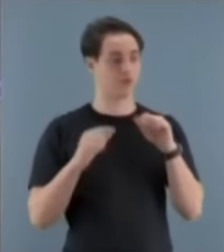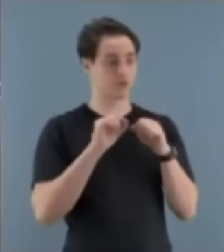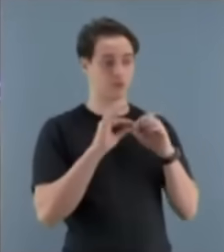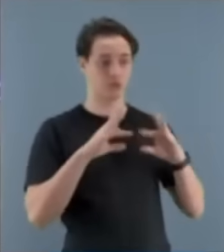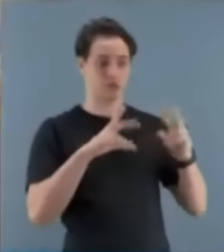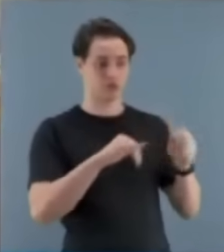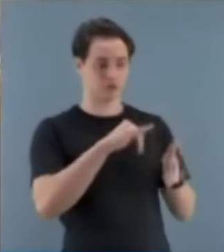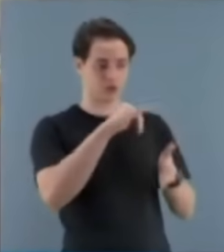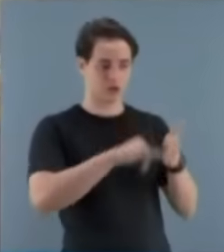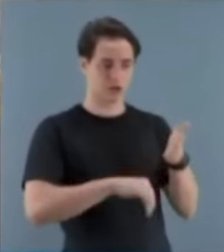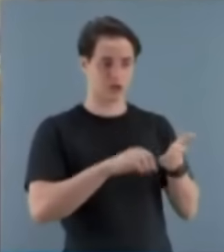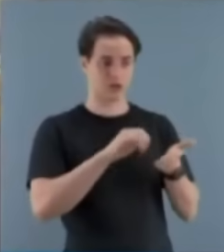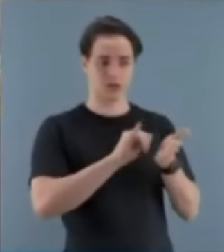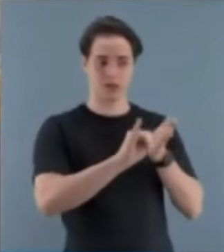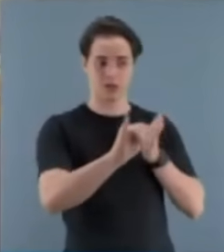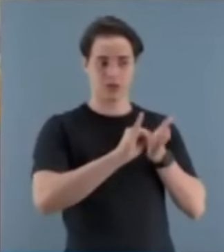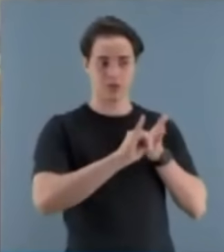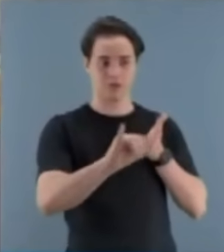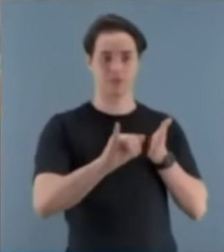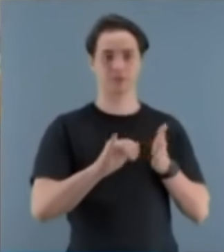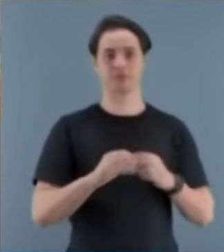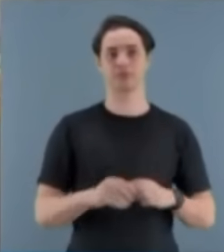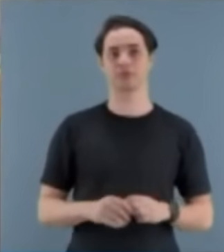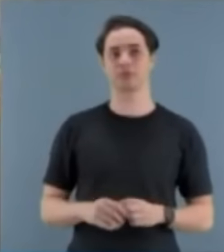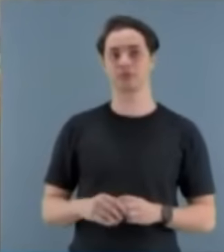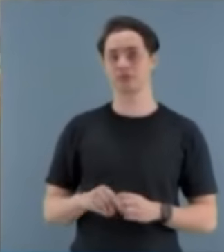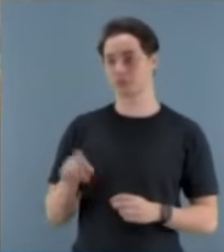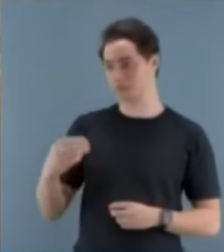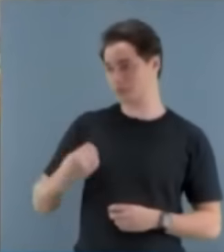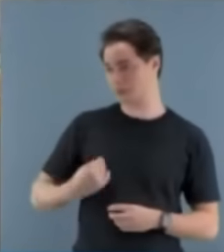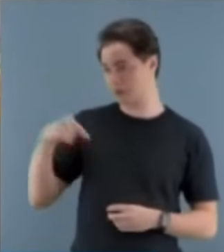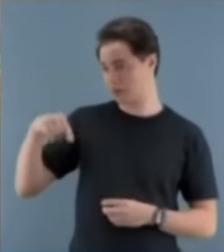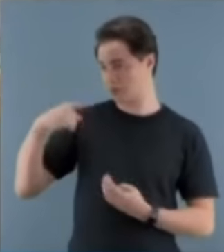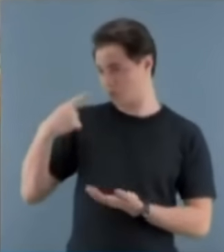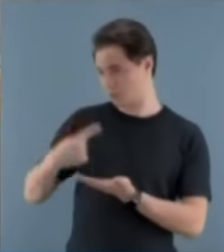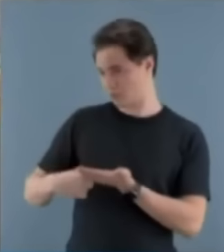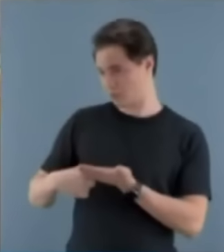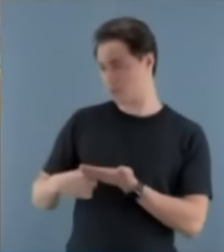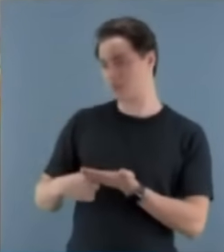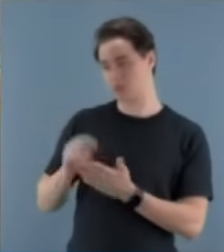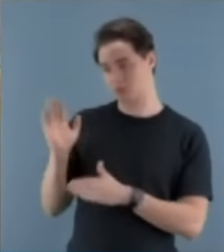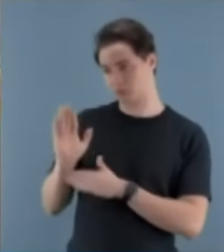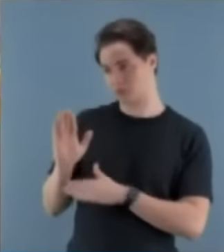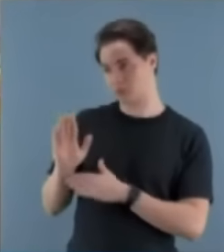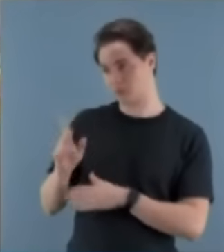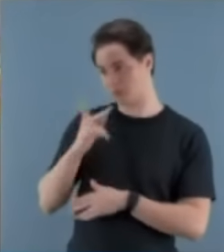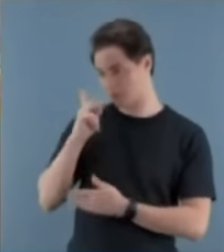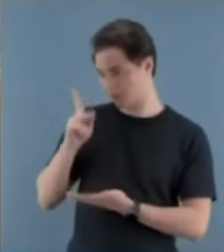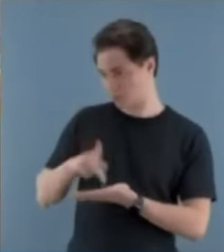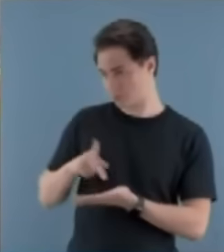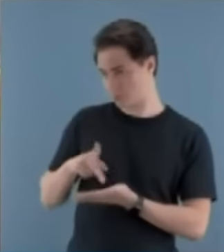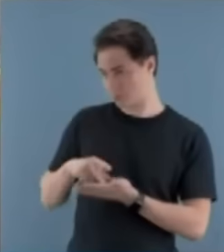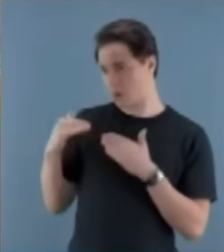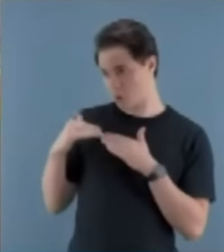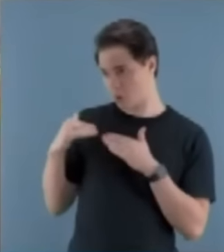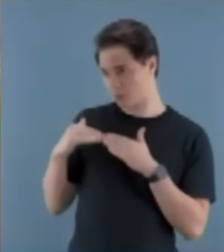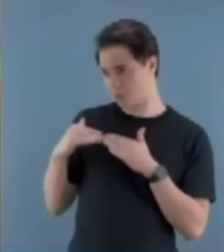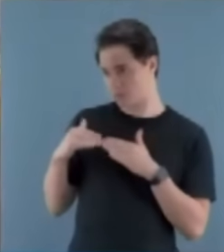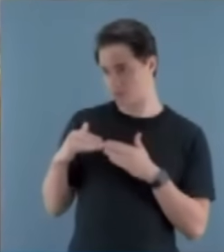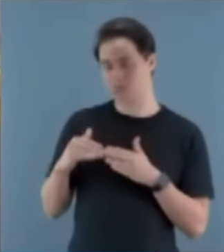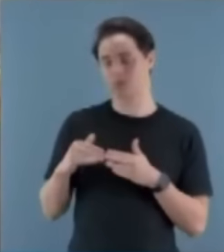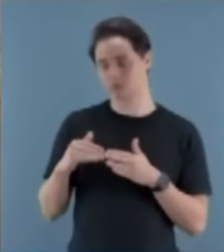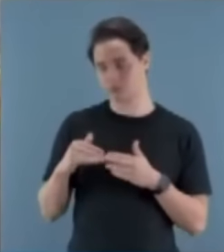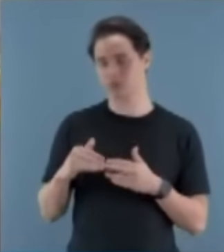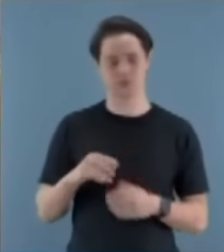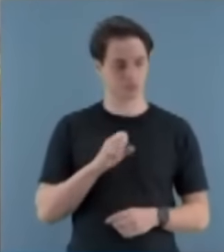quero alertar o senhor que o senhor está aqui com o compromisso de contribuir, de dizer a verdade, concorda? Sim, senhor. Perfeito,